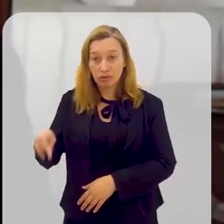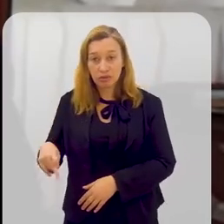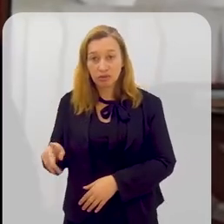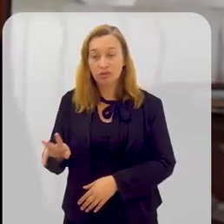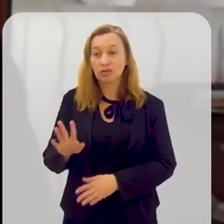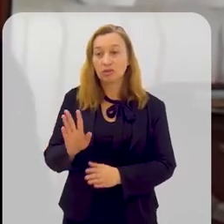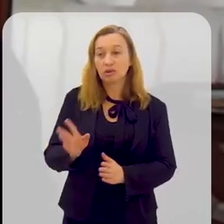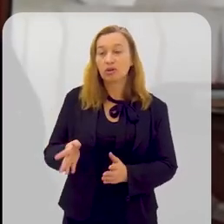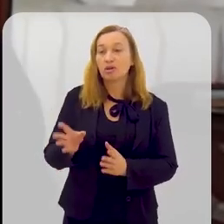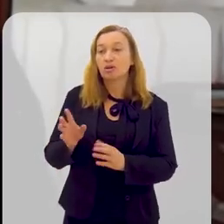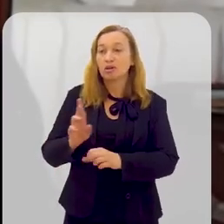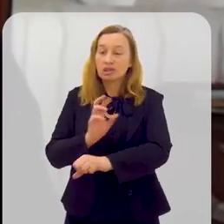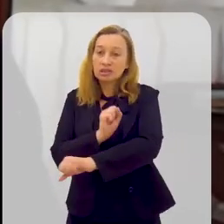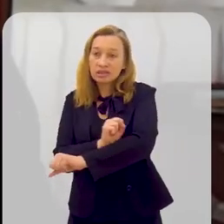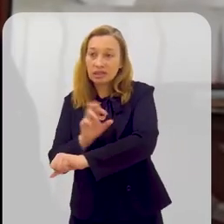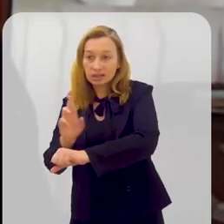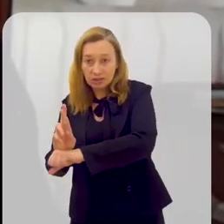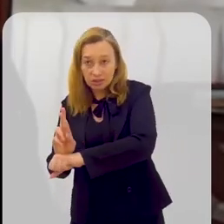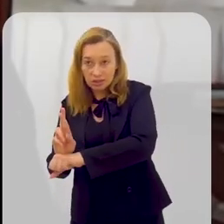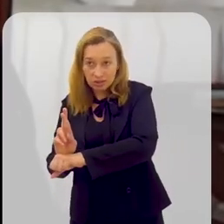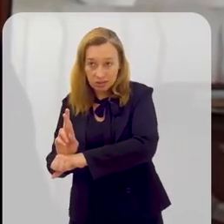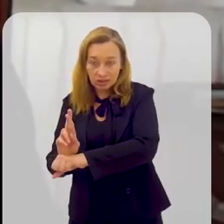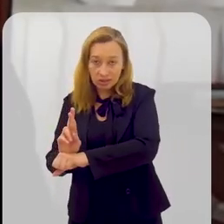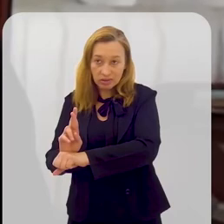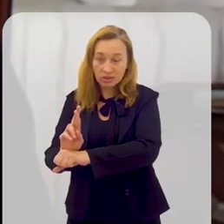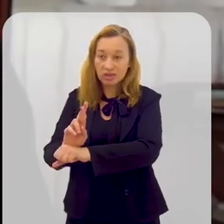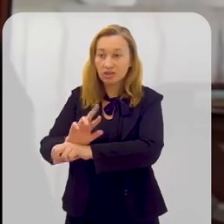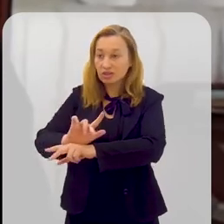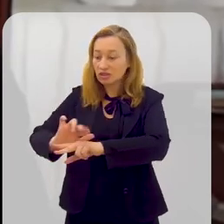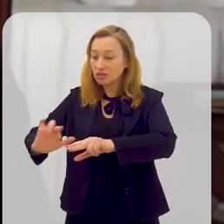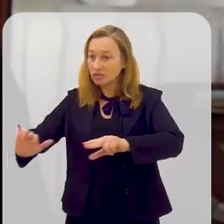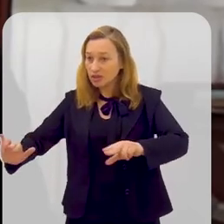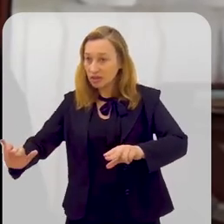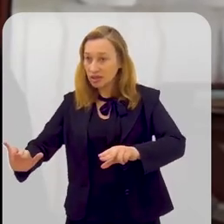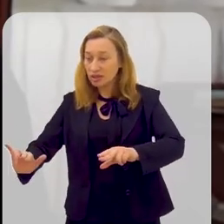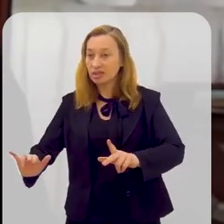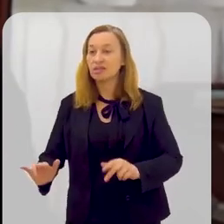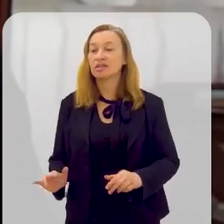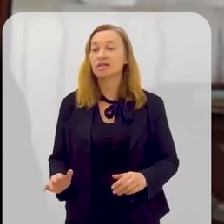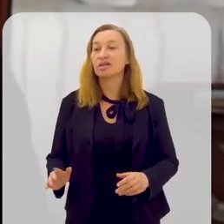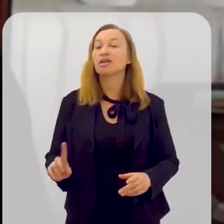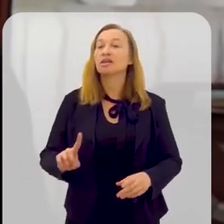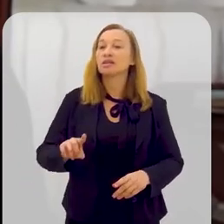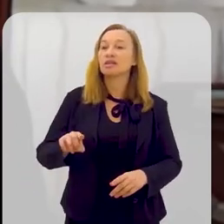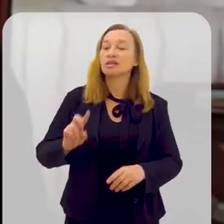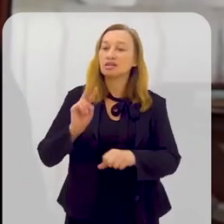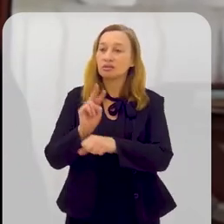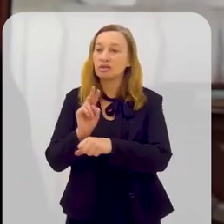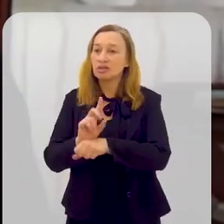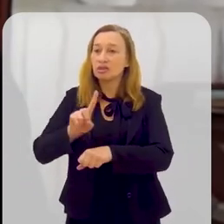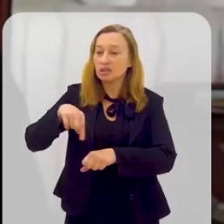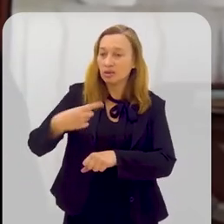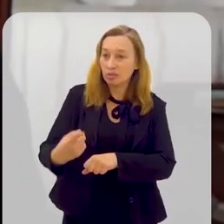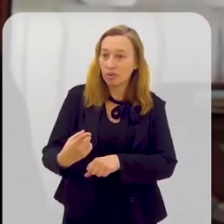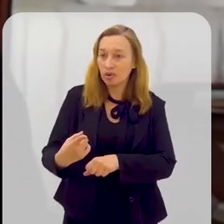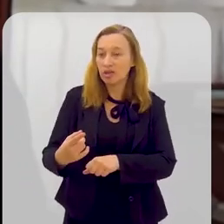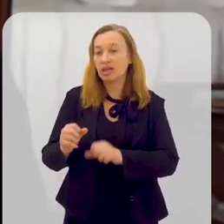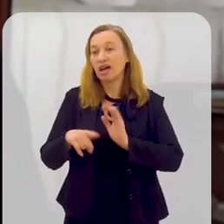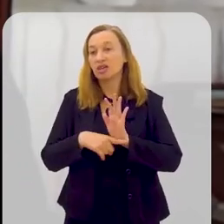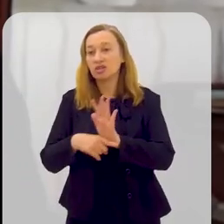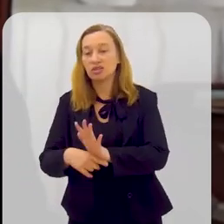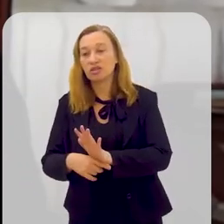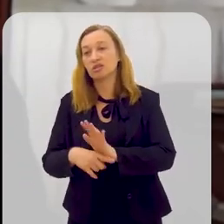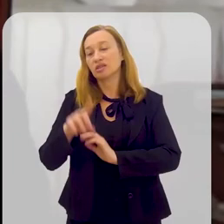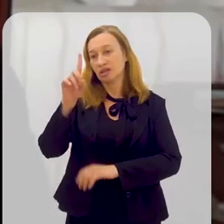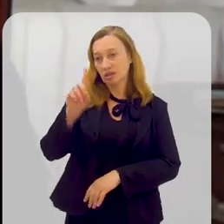professora do que hoje se chama sala de recursos multifuncional depois fui supervisora até chegar assistente